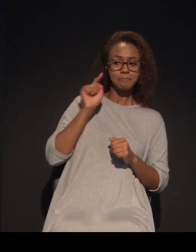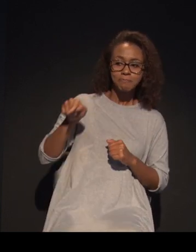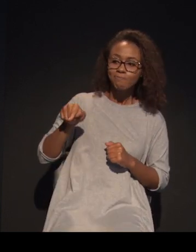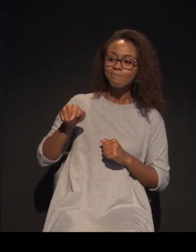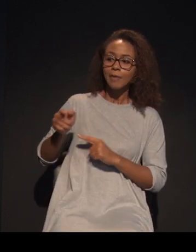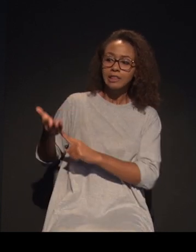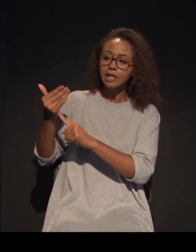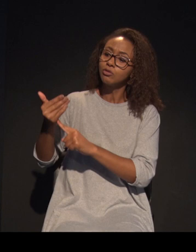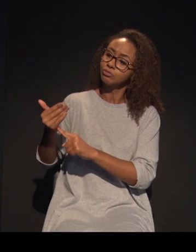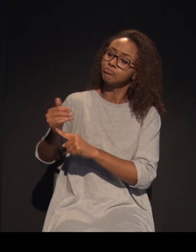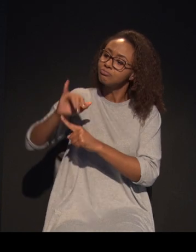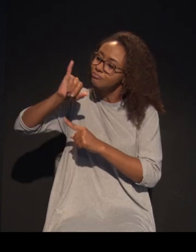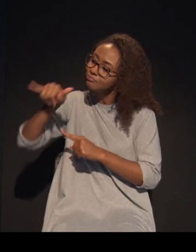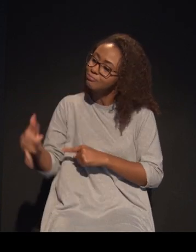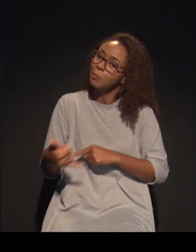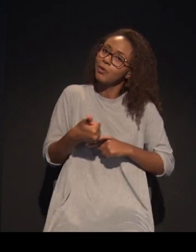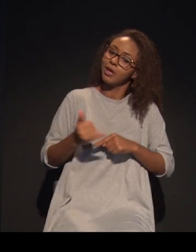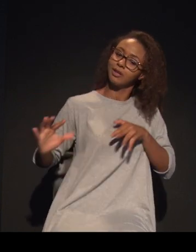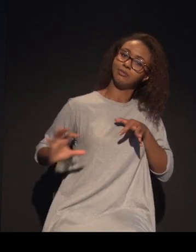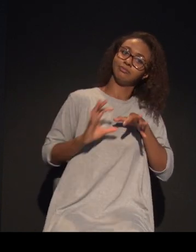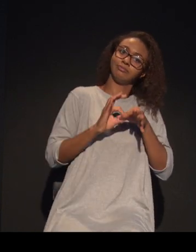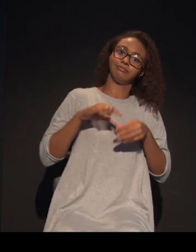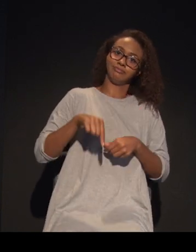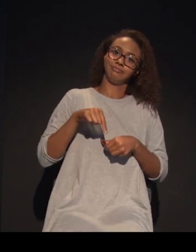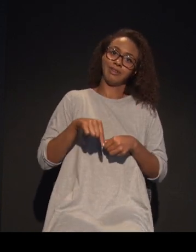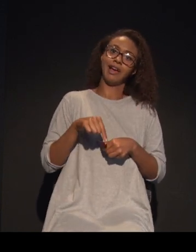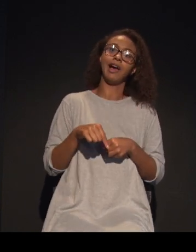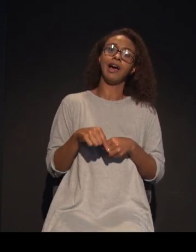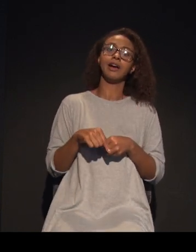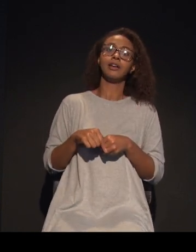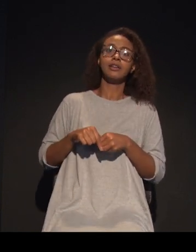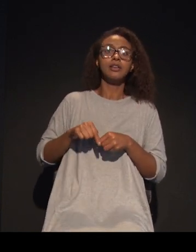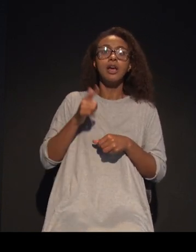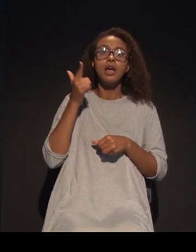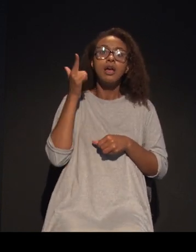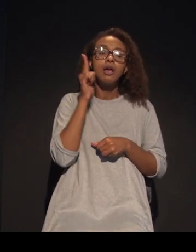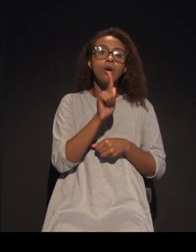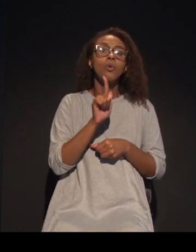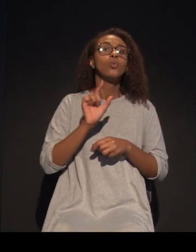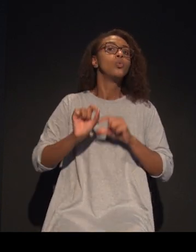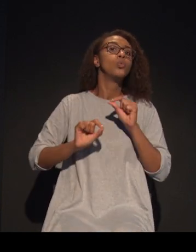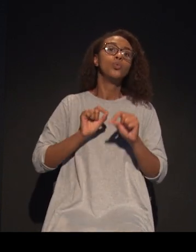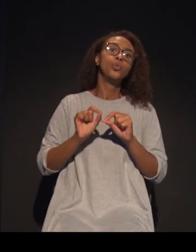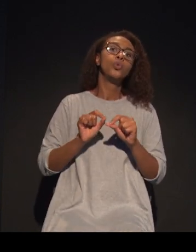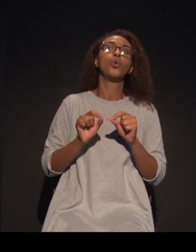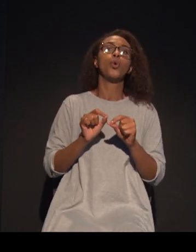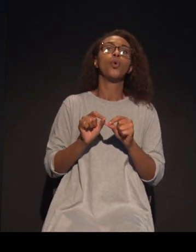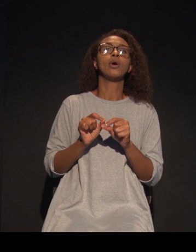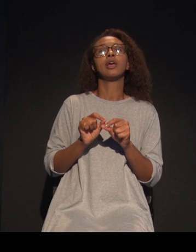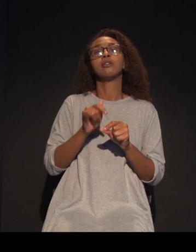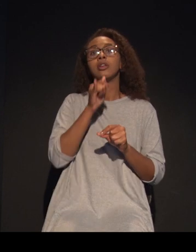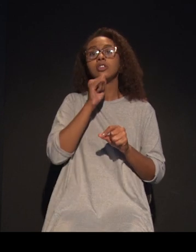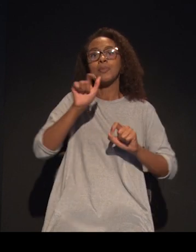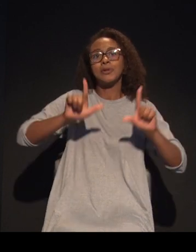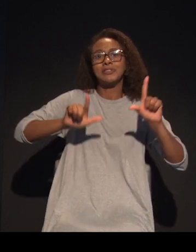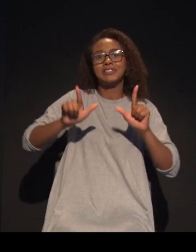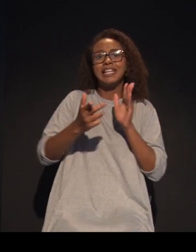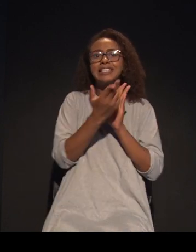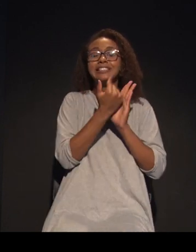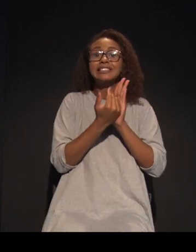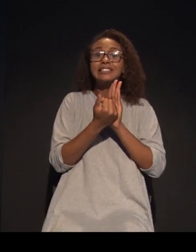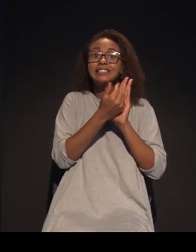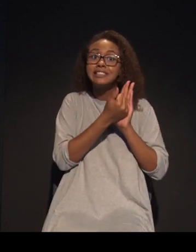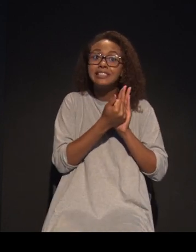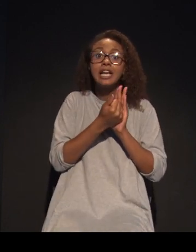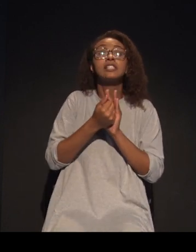gostaria de aproveitar a tecnologia pra é trabalhar com é desenho animado com áudio em pomar e